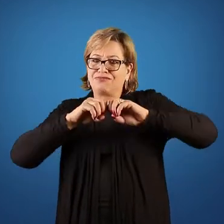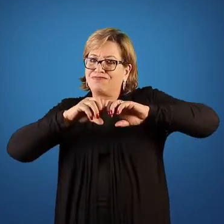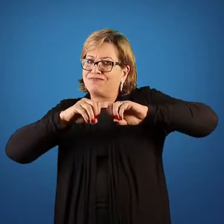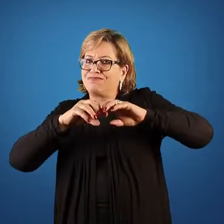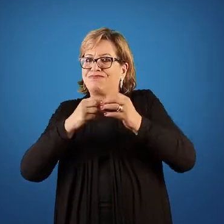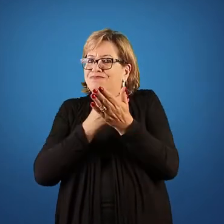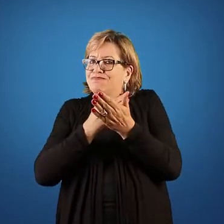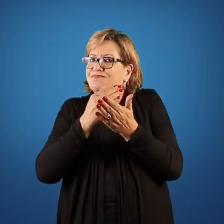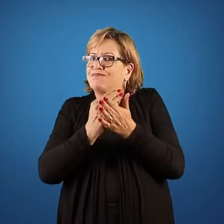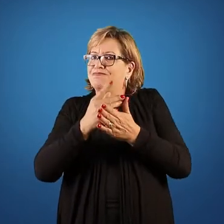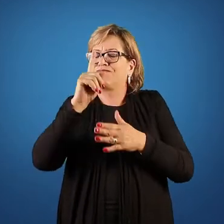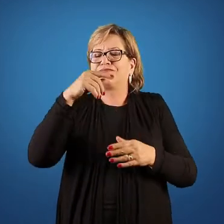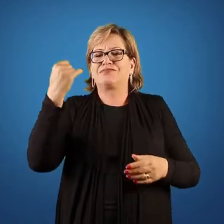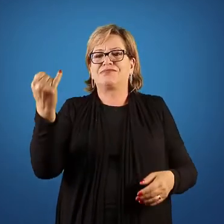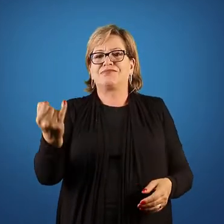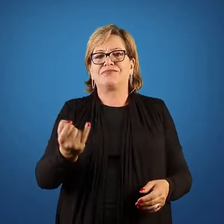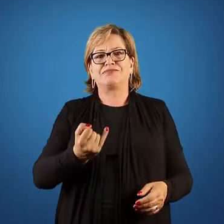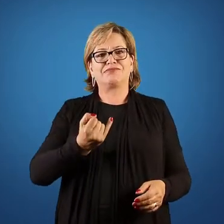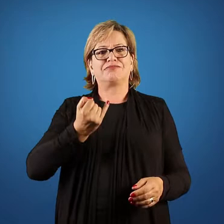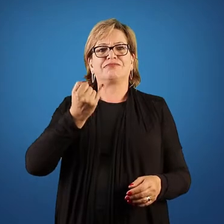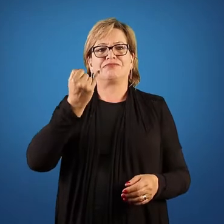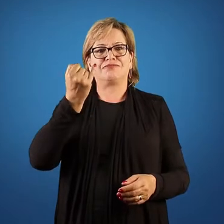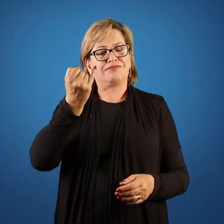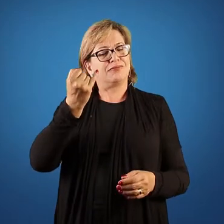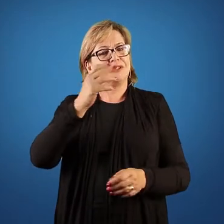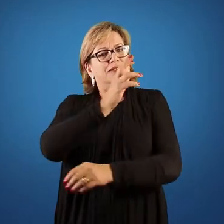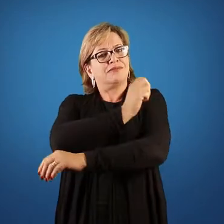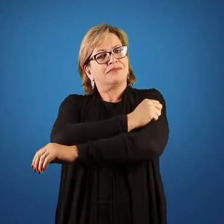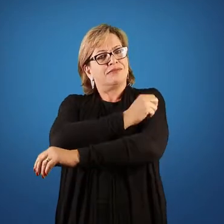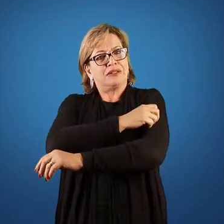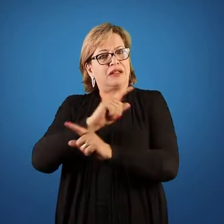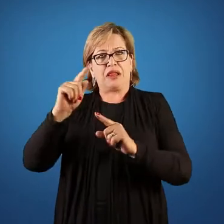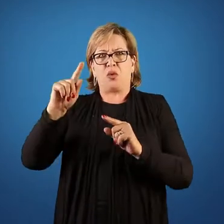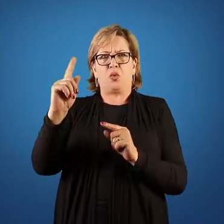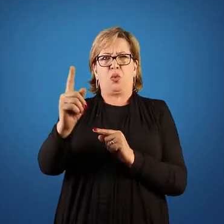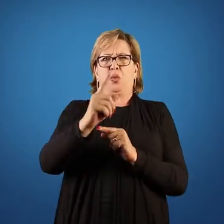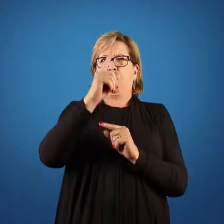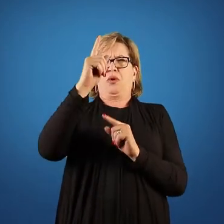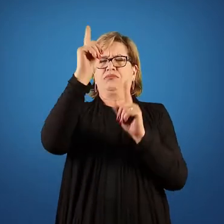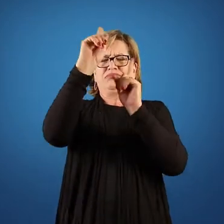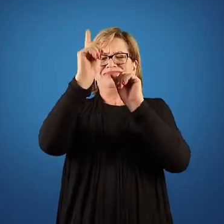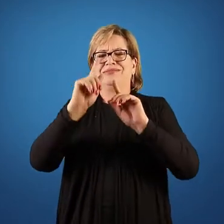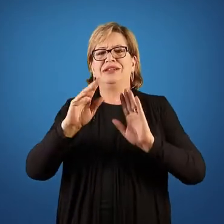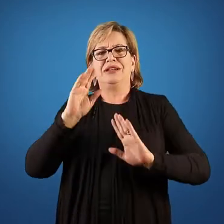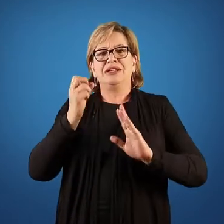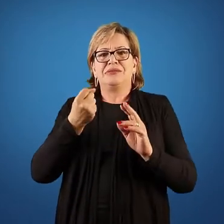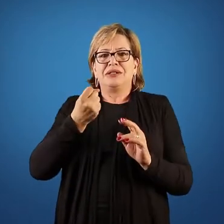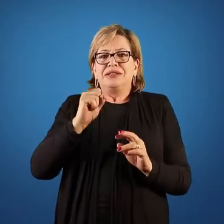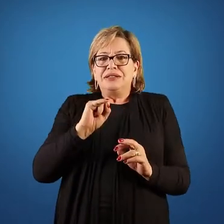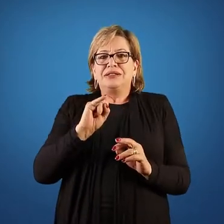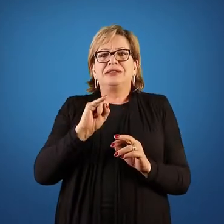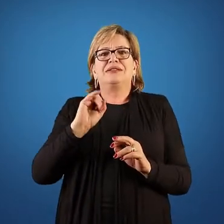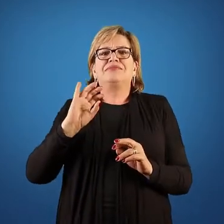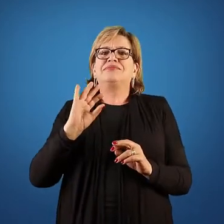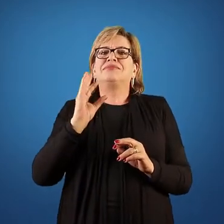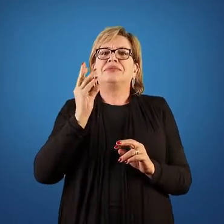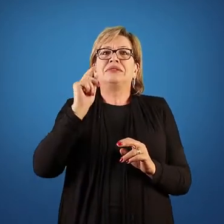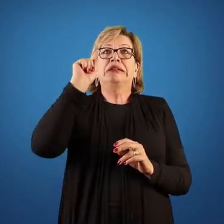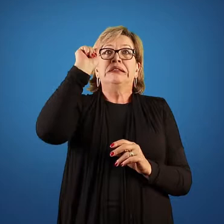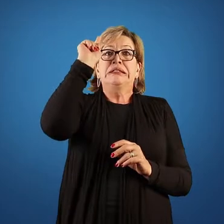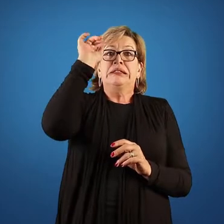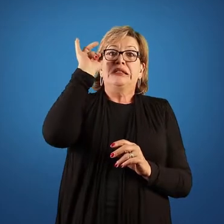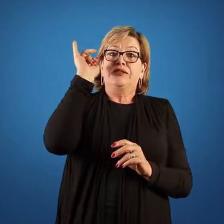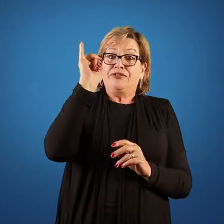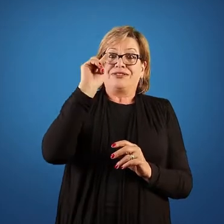com iniciação, é importante que os alunos não subam. Para quê? Se por acaso eles ficarem